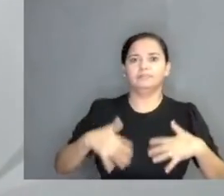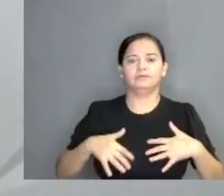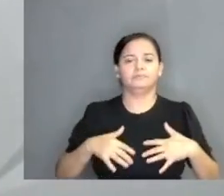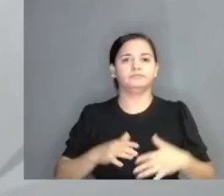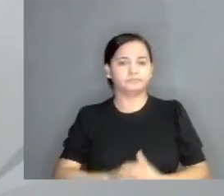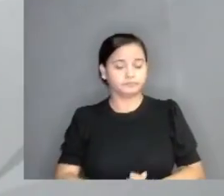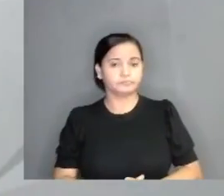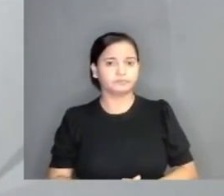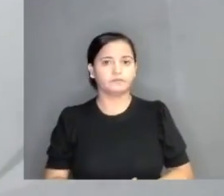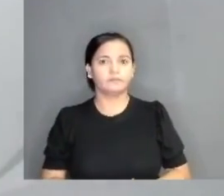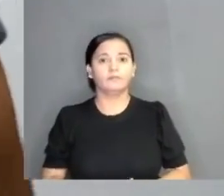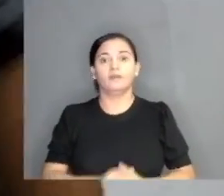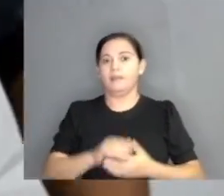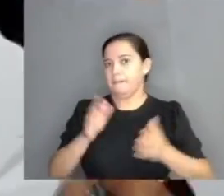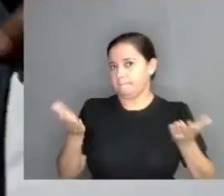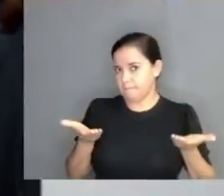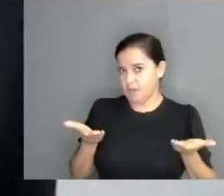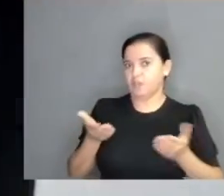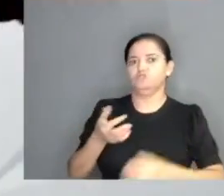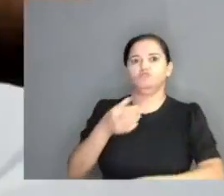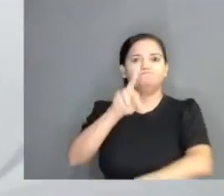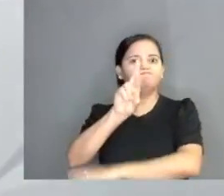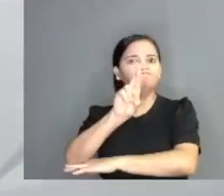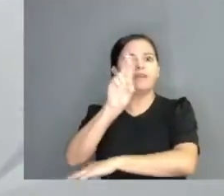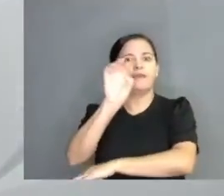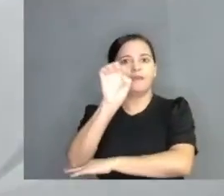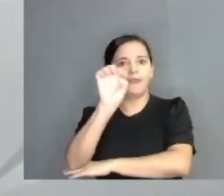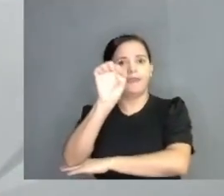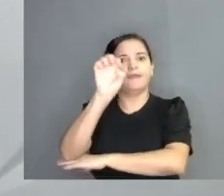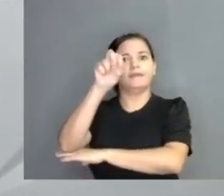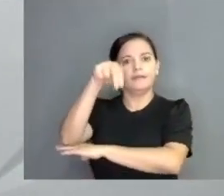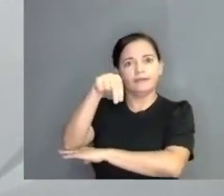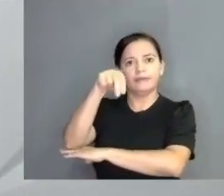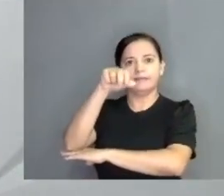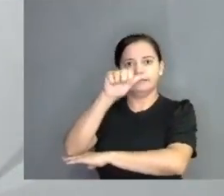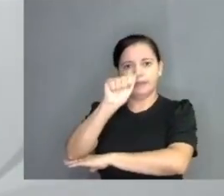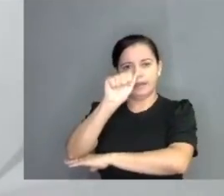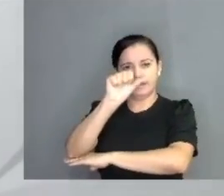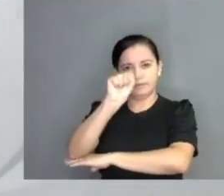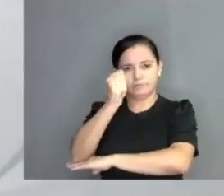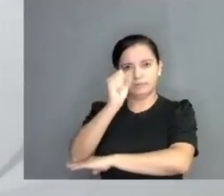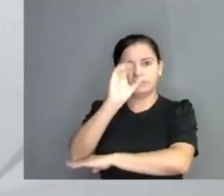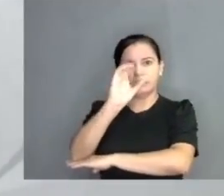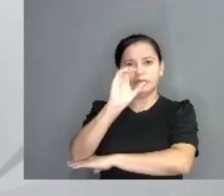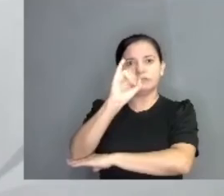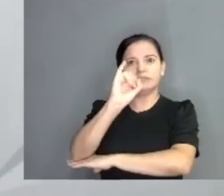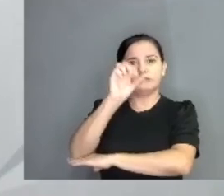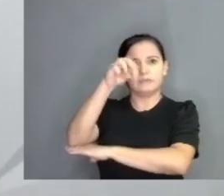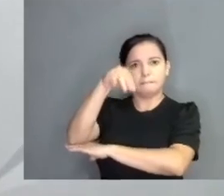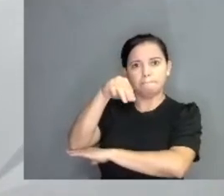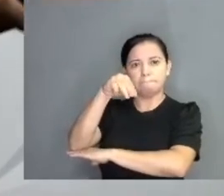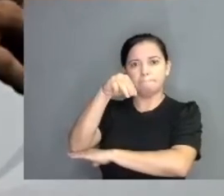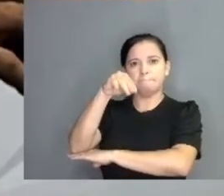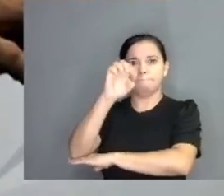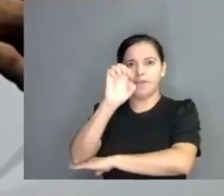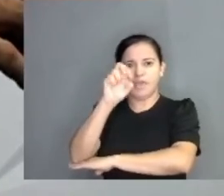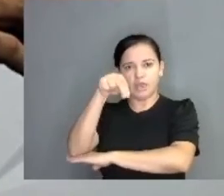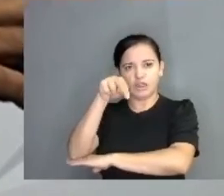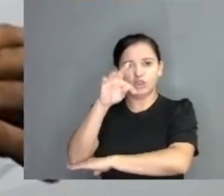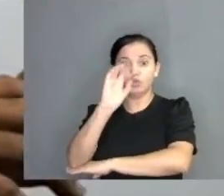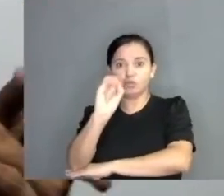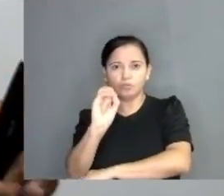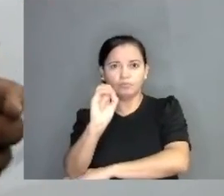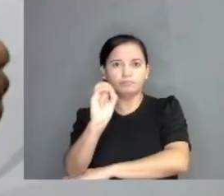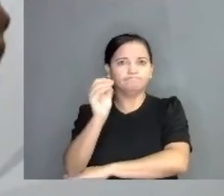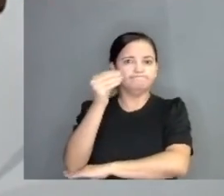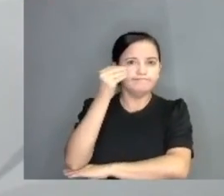podem ver, o Renascimento, ele tenta resgatar tudo quanto era lá da antiguidade,